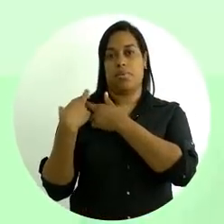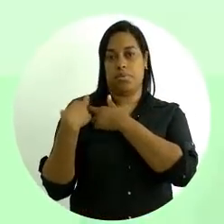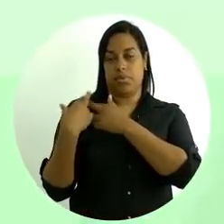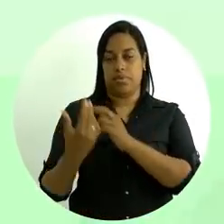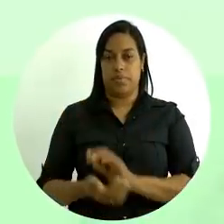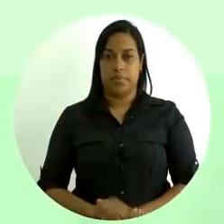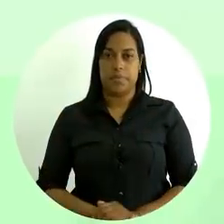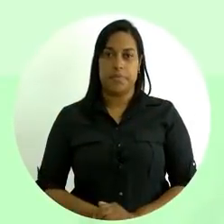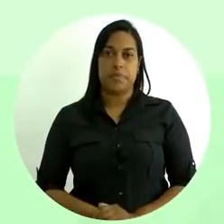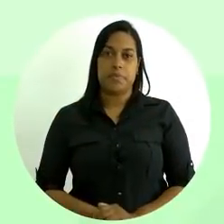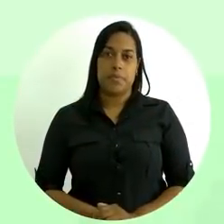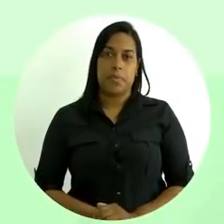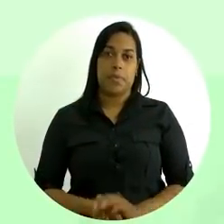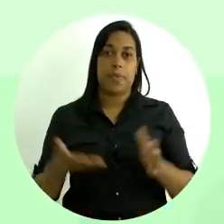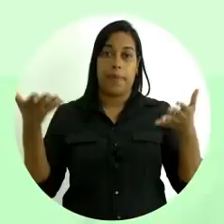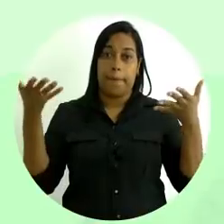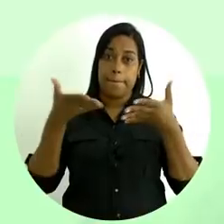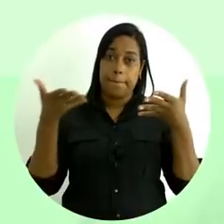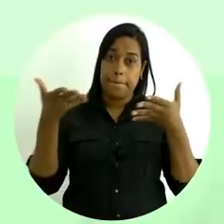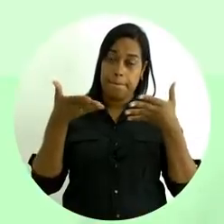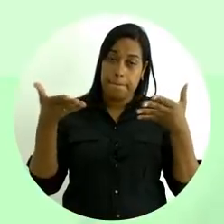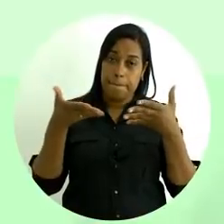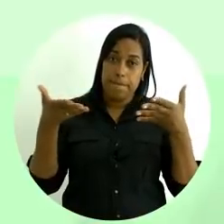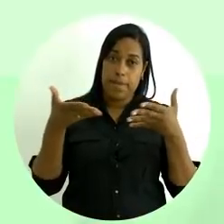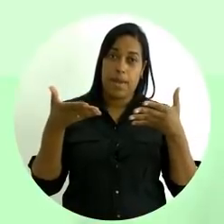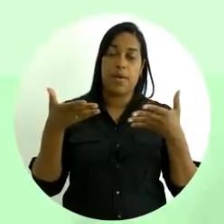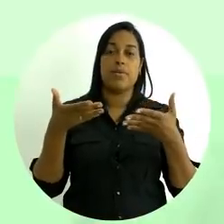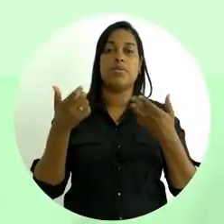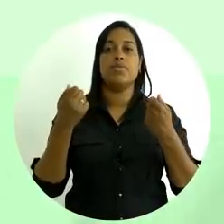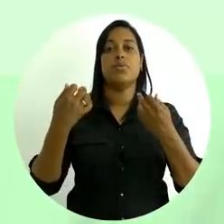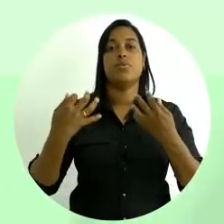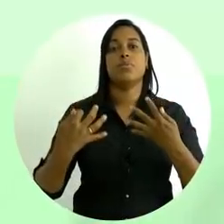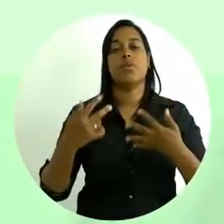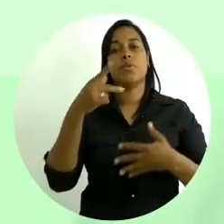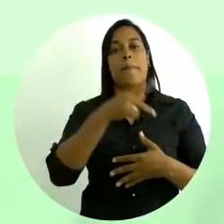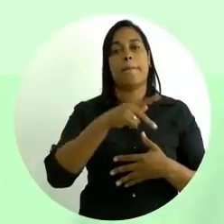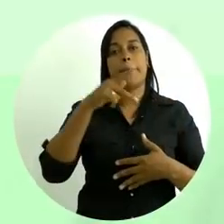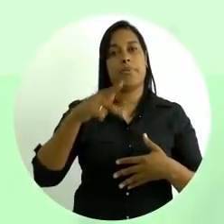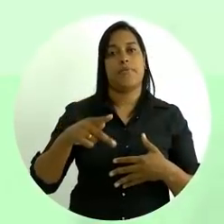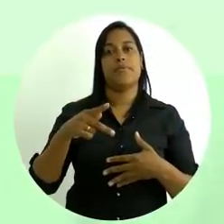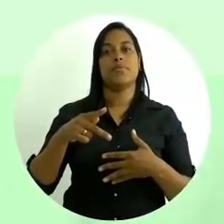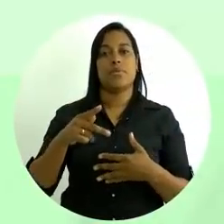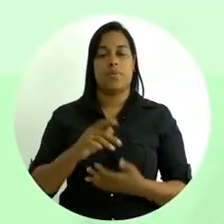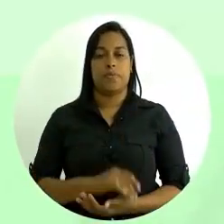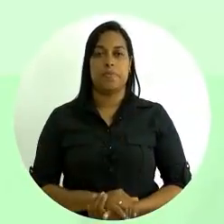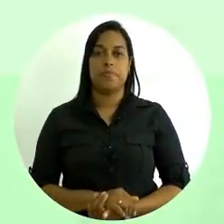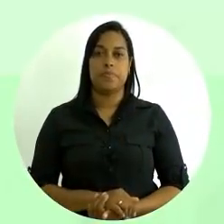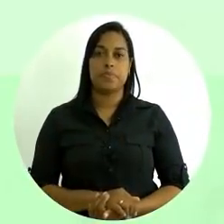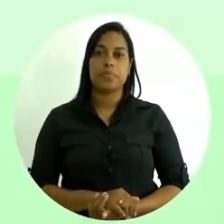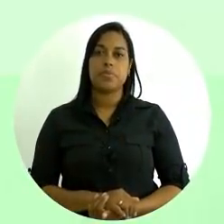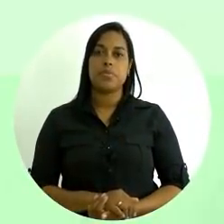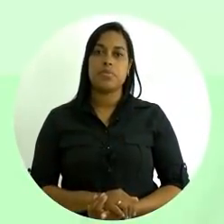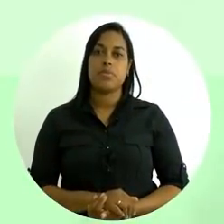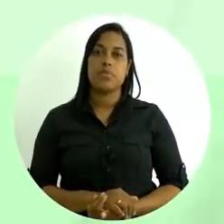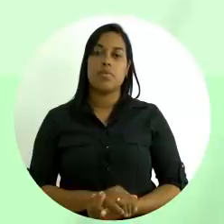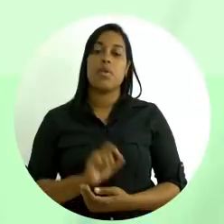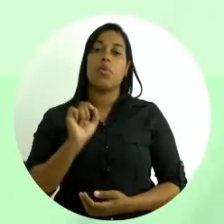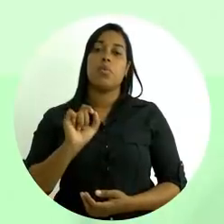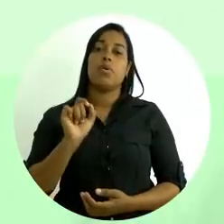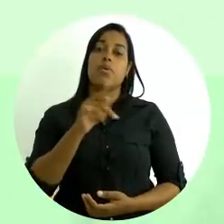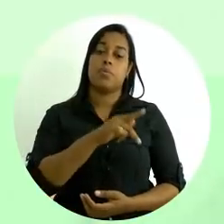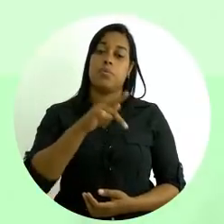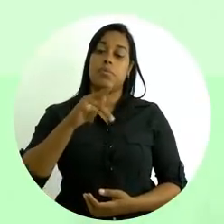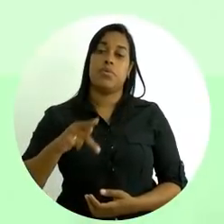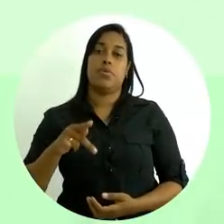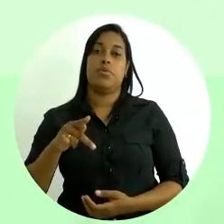tá ok? Agora nós vamos falar um pouco sobre a função do professor regente, ok? Essa função, o